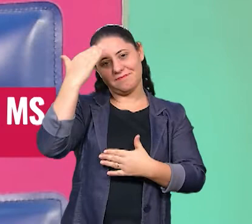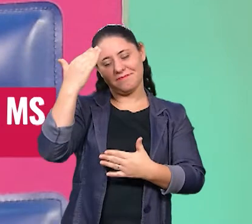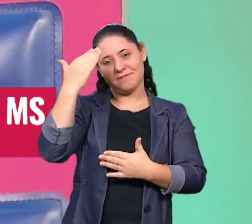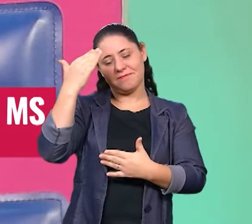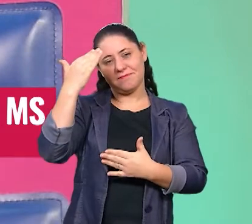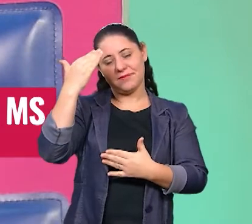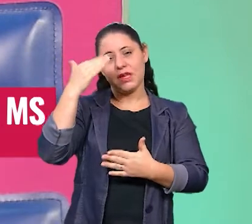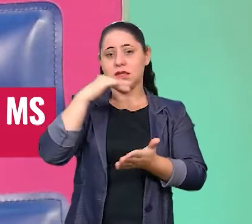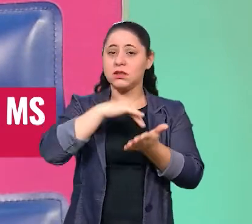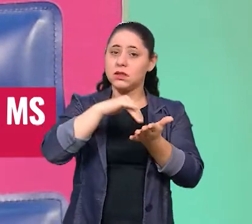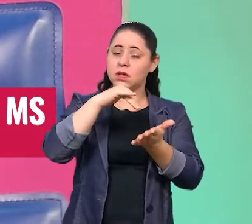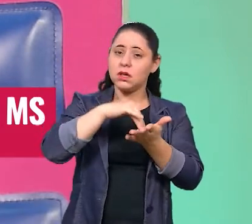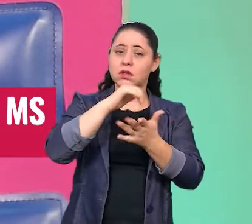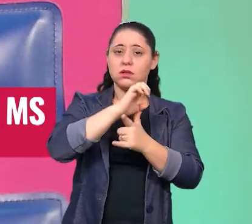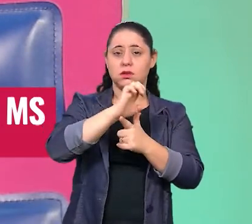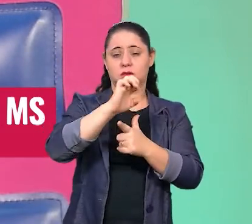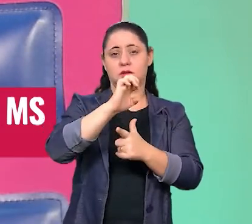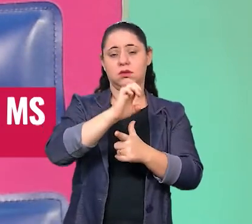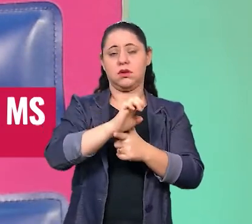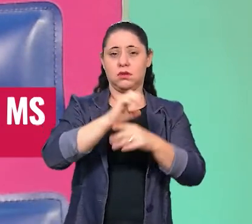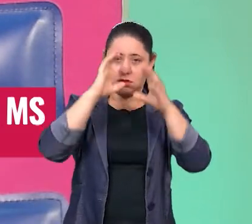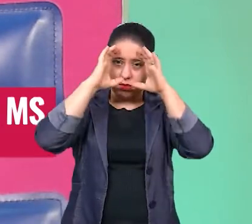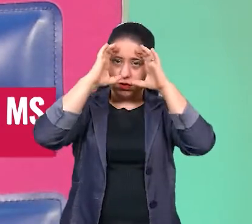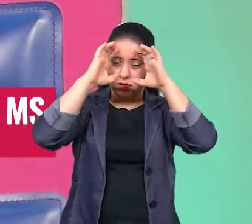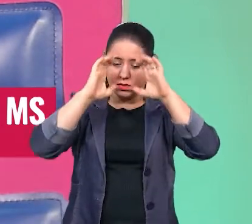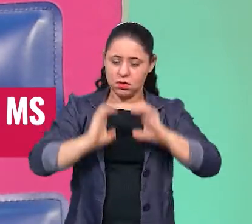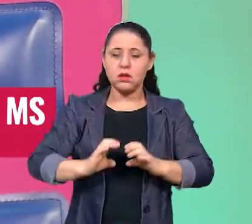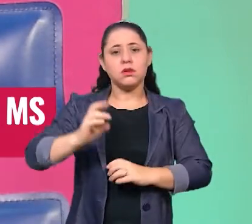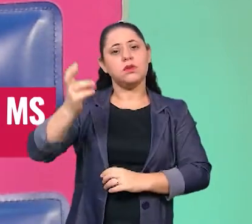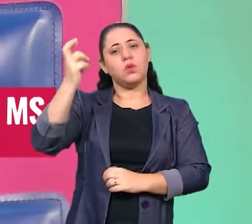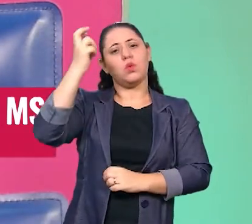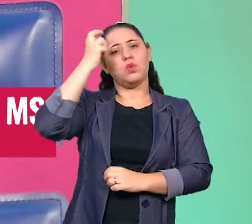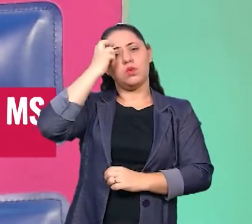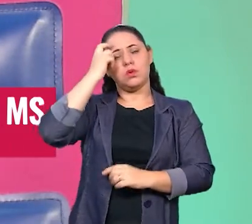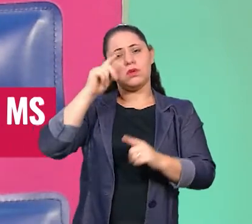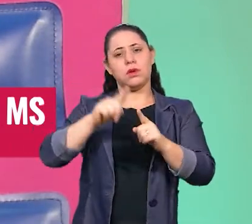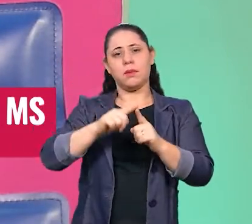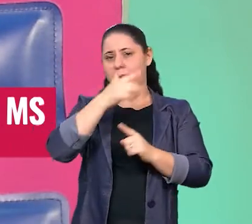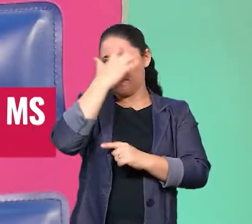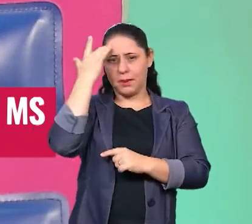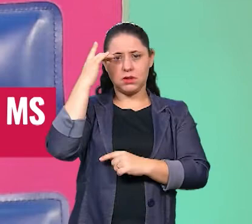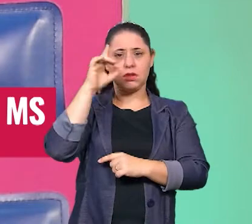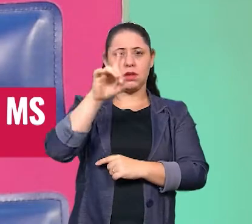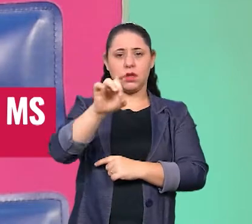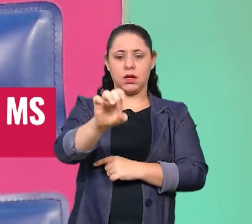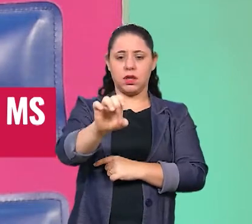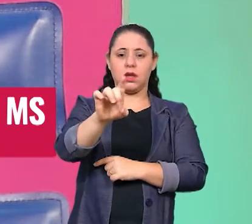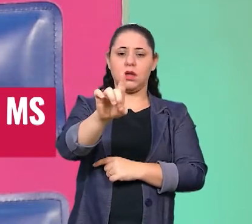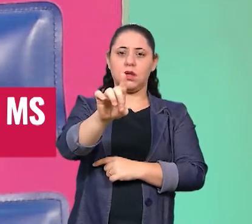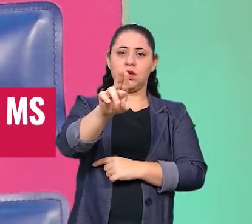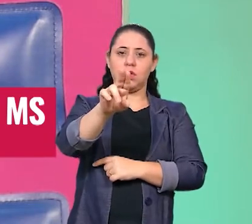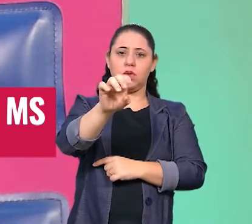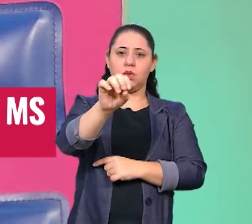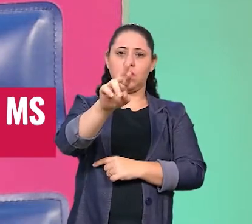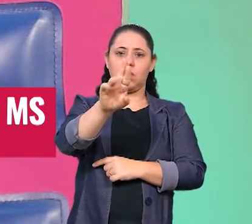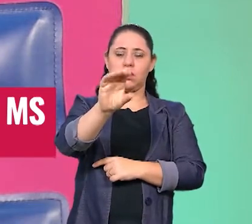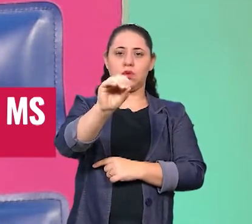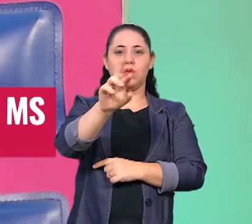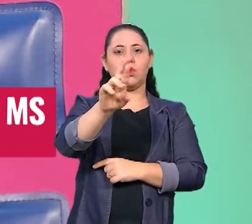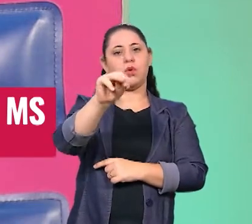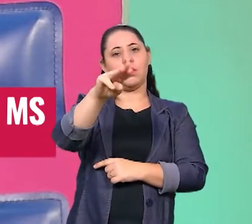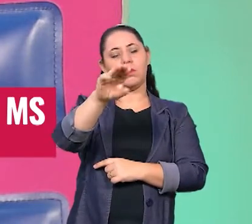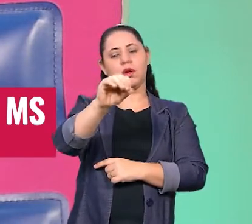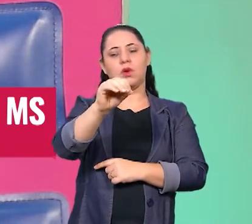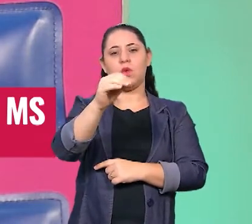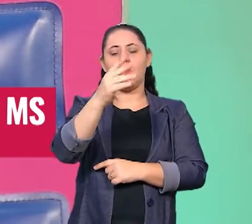Secretaria de Estado de Cidadania e Cultura, na pessoa do Eduardo Romero, que é um homem sensível, não é? Que encontrou,